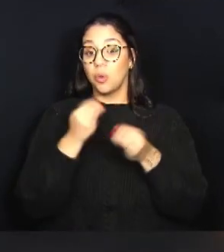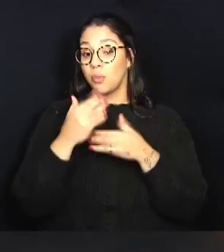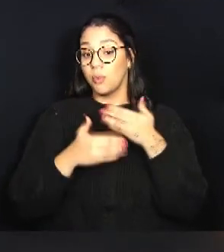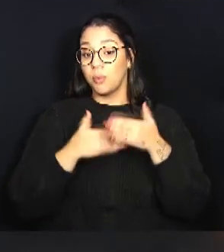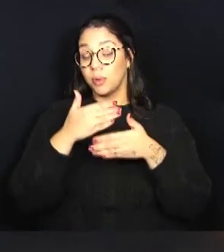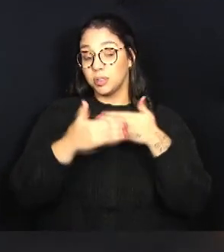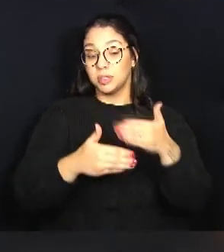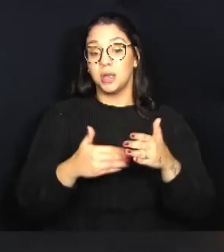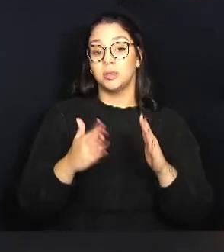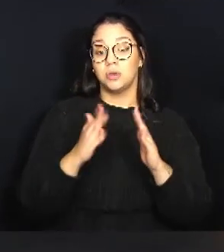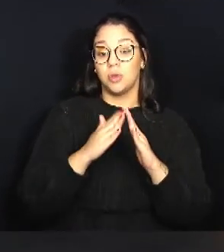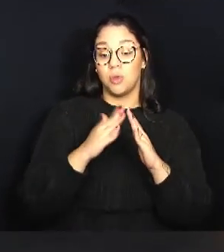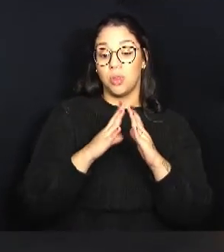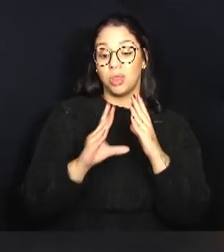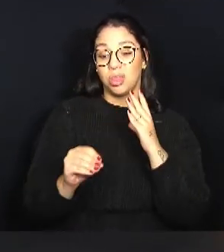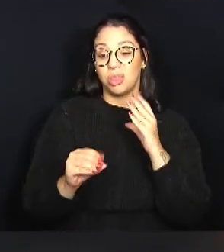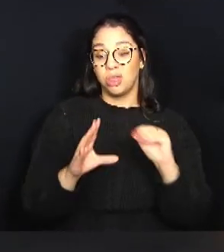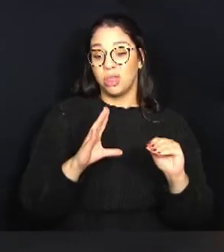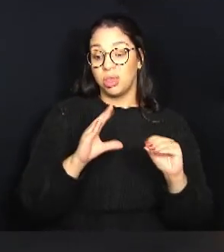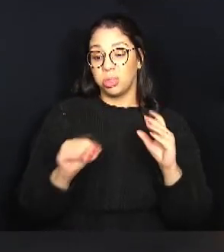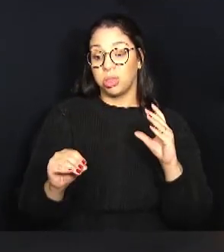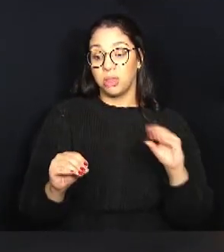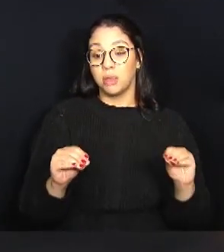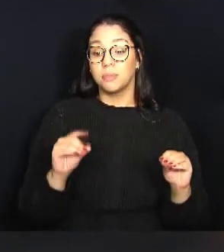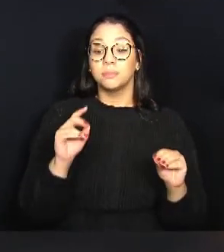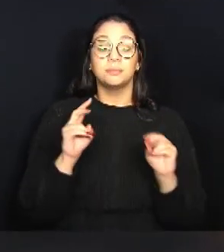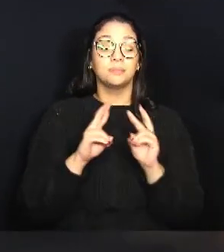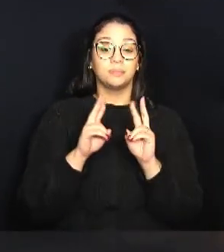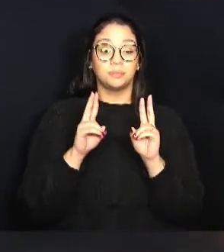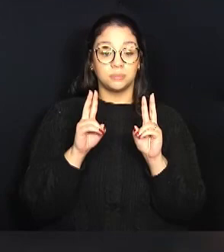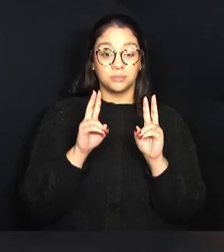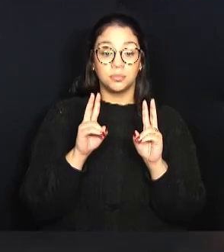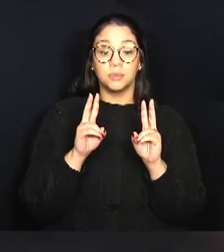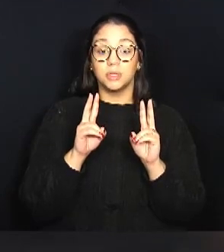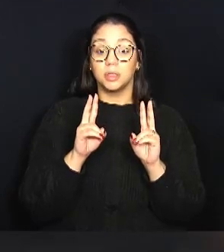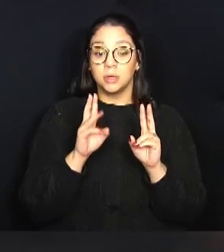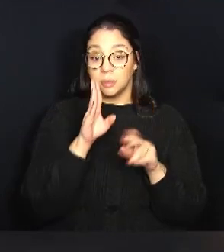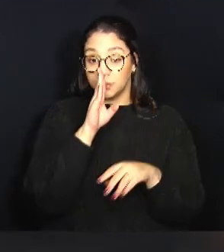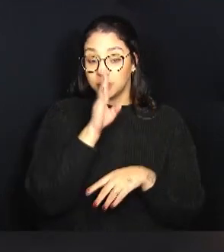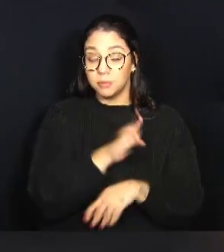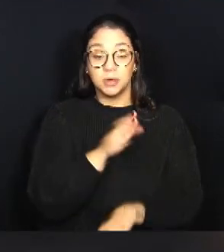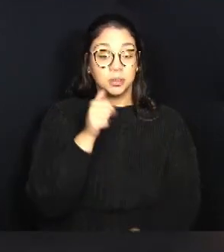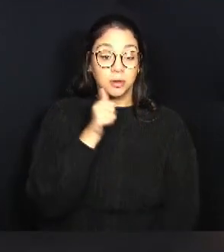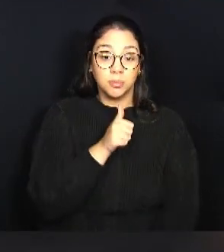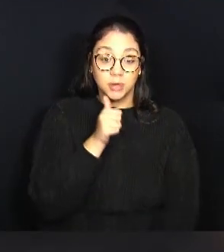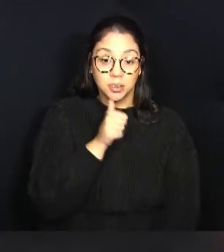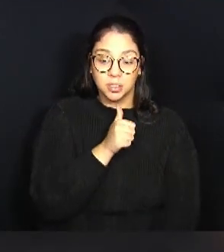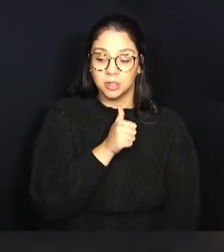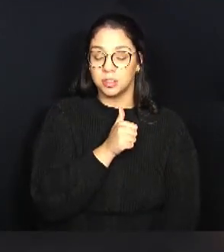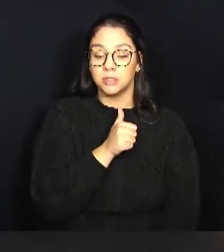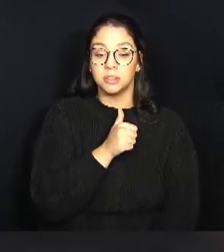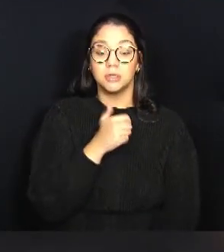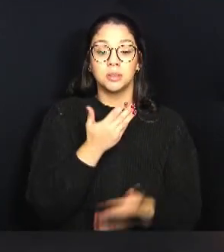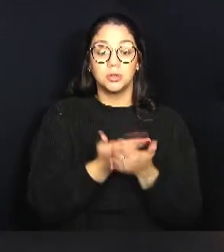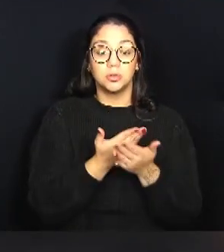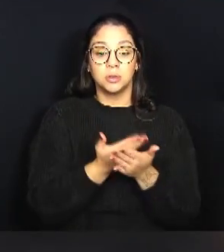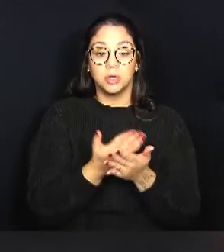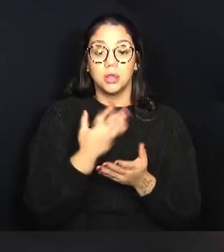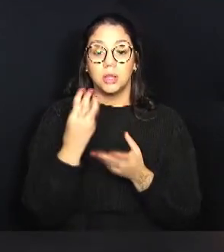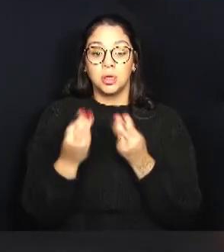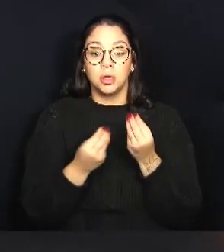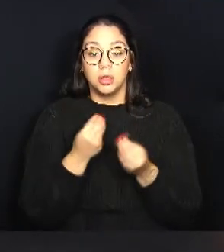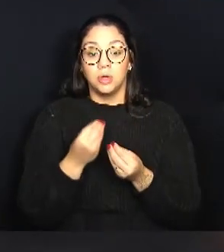evasão escolar, hoje em dia, falando das questões de passagem, mas principalmente para as meninas, né? Para as meninas estudantes, como que